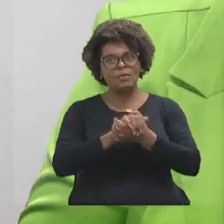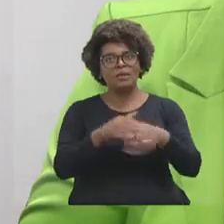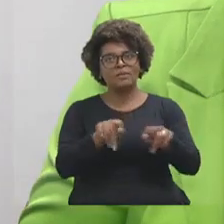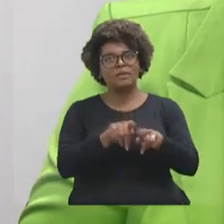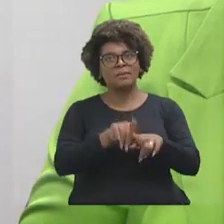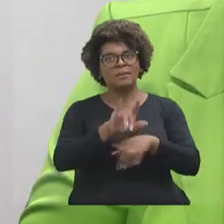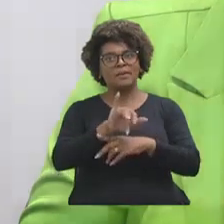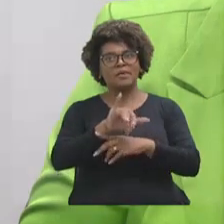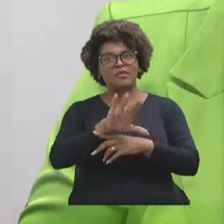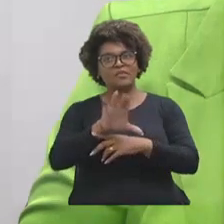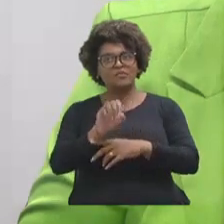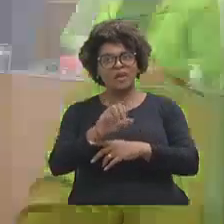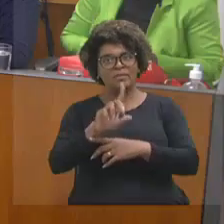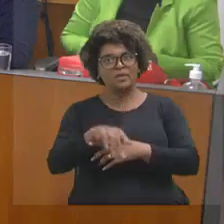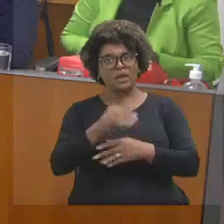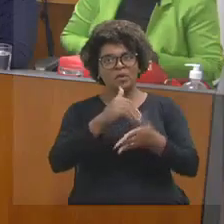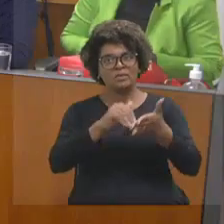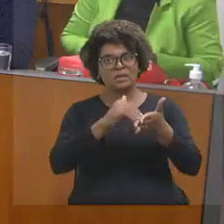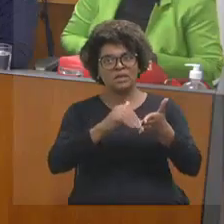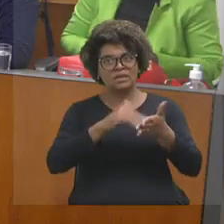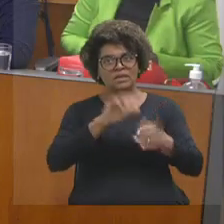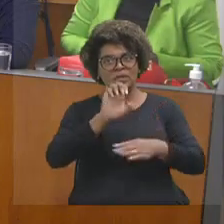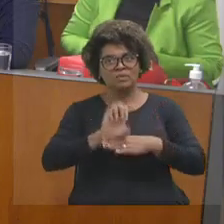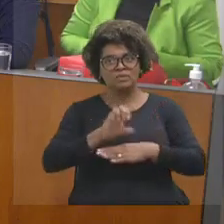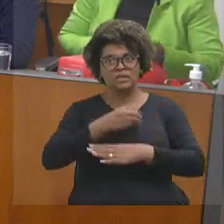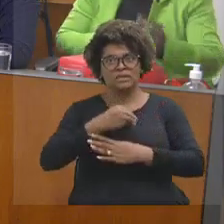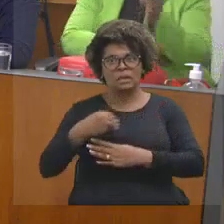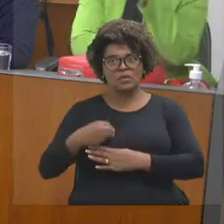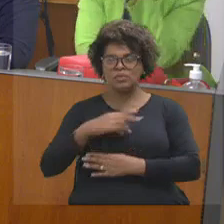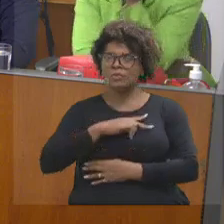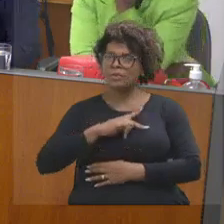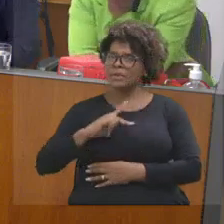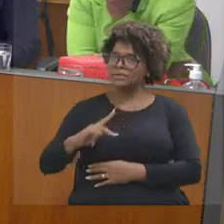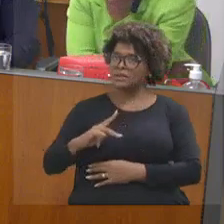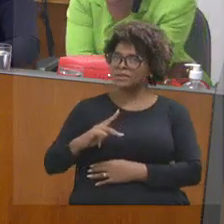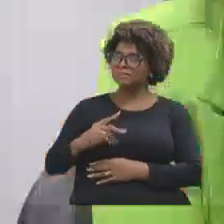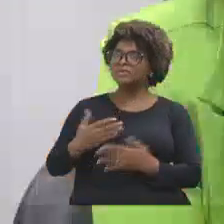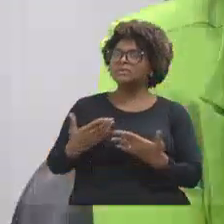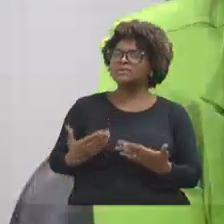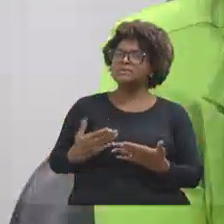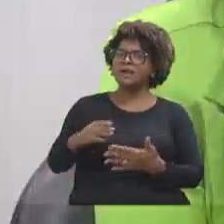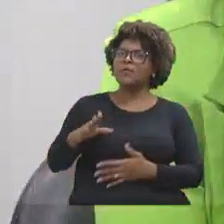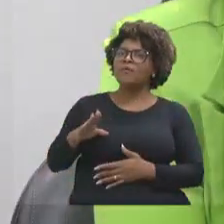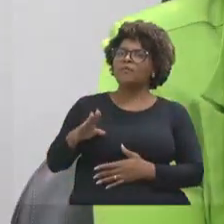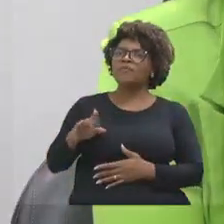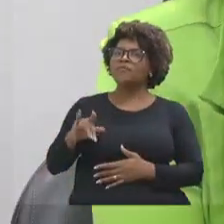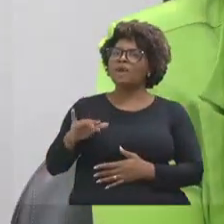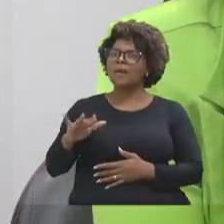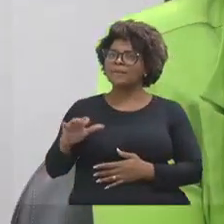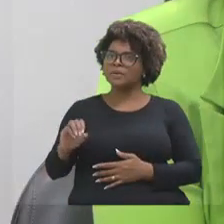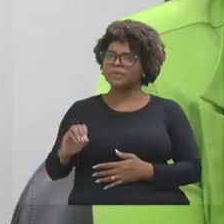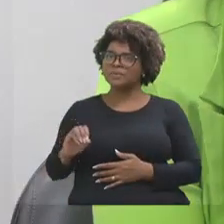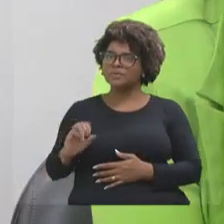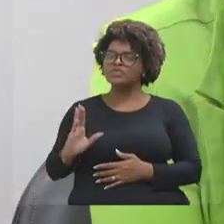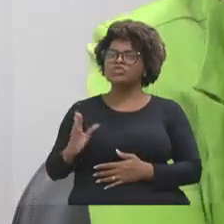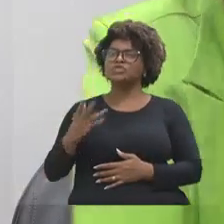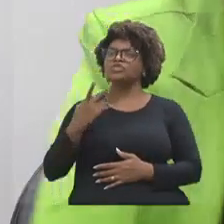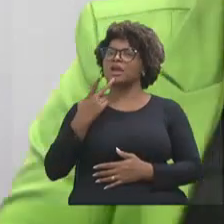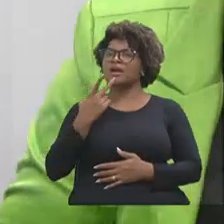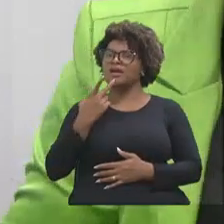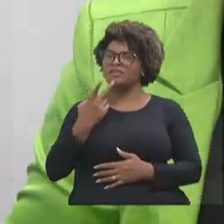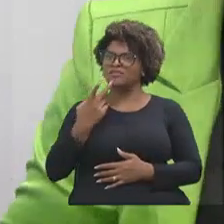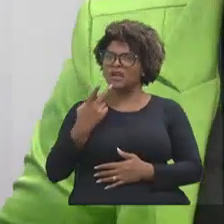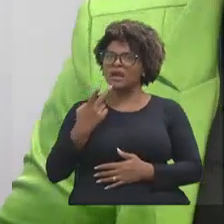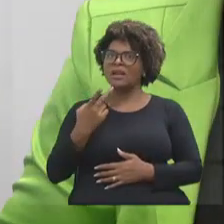secretário de estado de saúde presidente Fábio é a gente já conversou né no